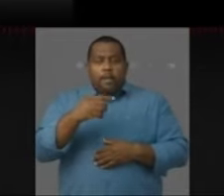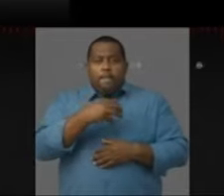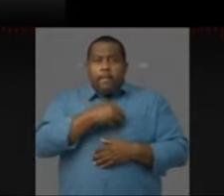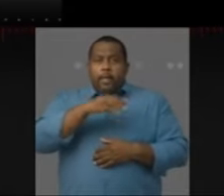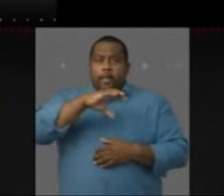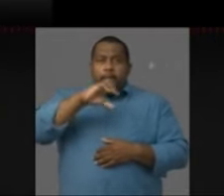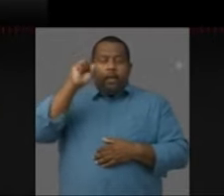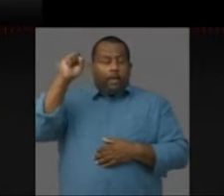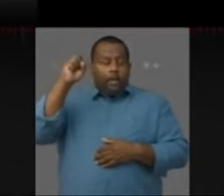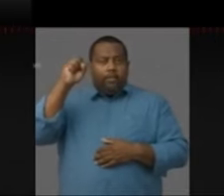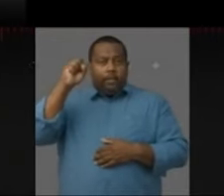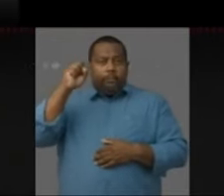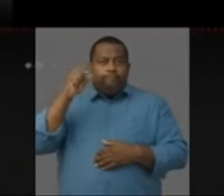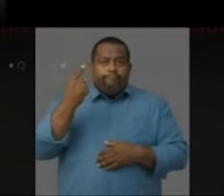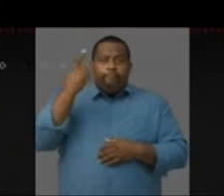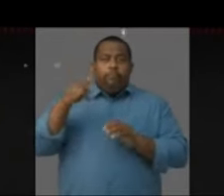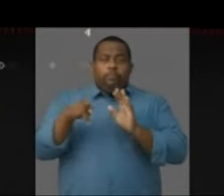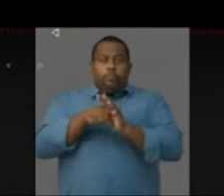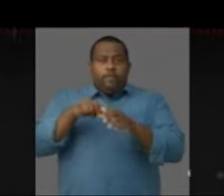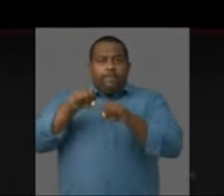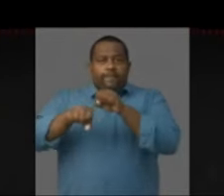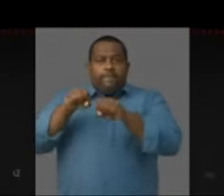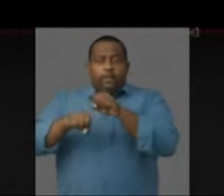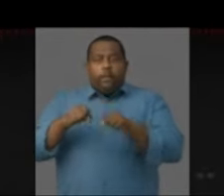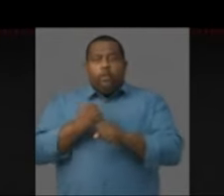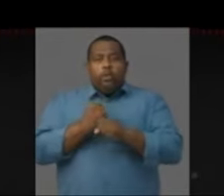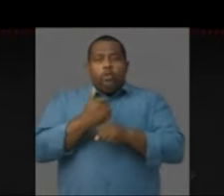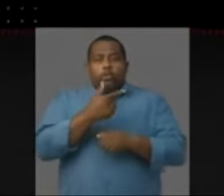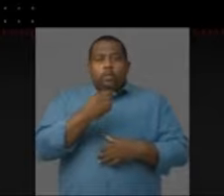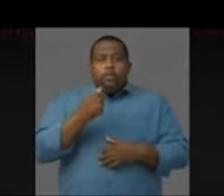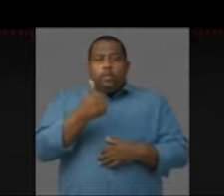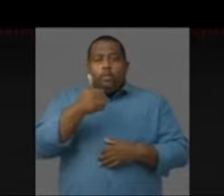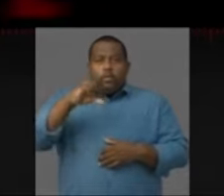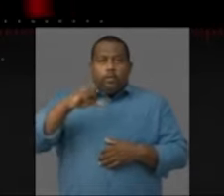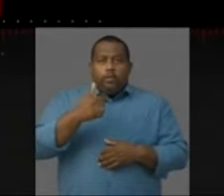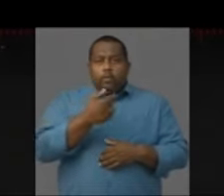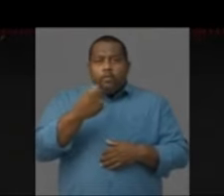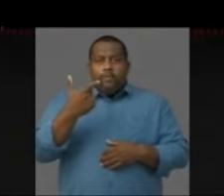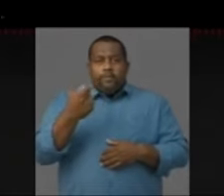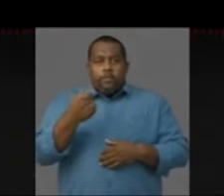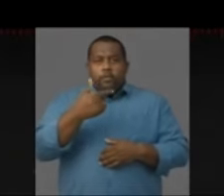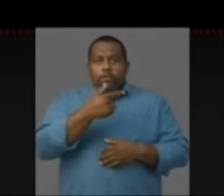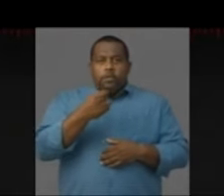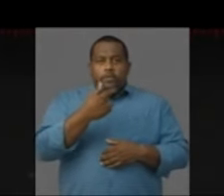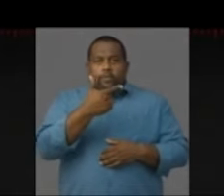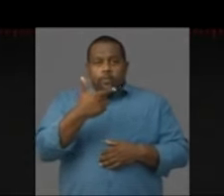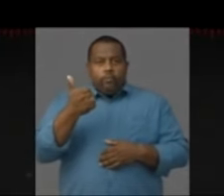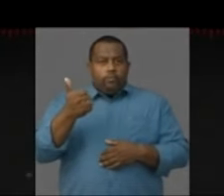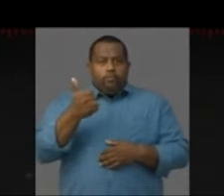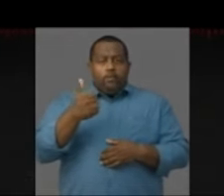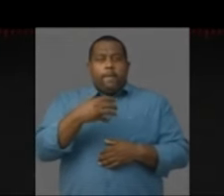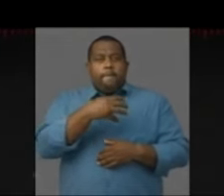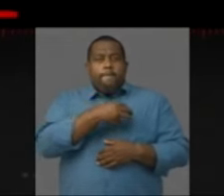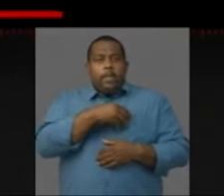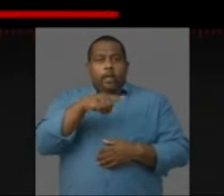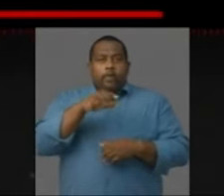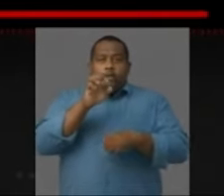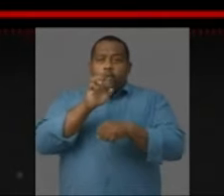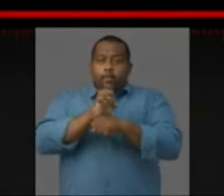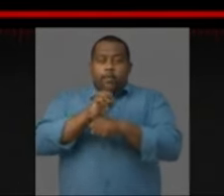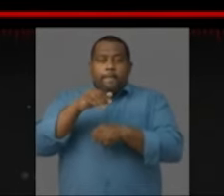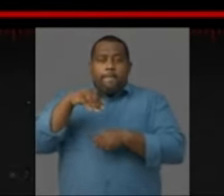Bahia lidera o número absoluto de homicídios. 2019, 2020 e 2021. A Bahia é